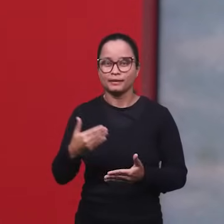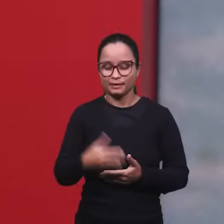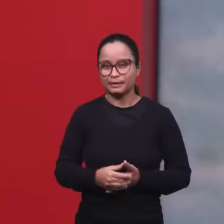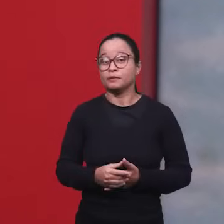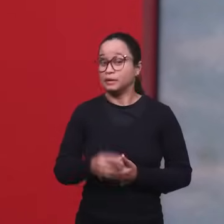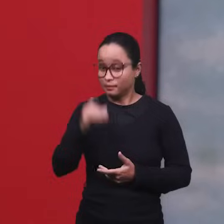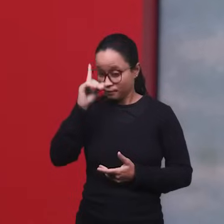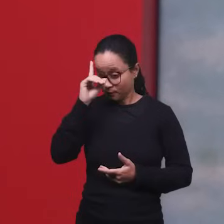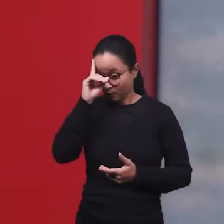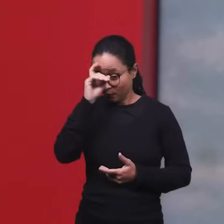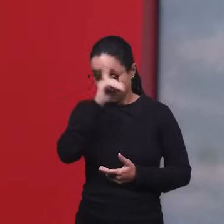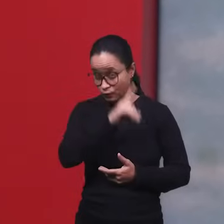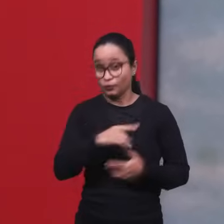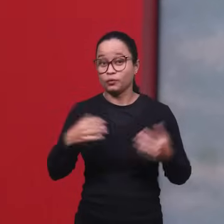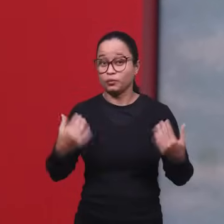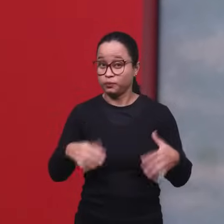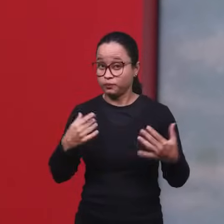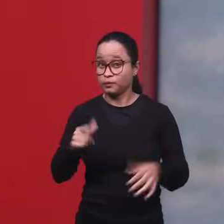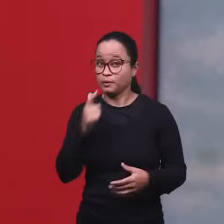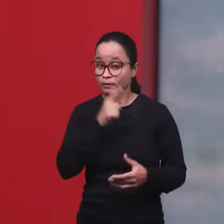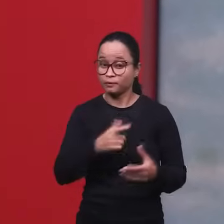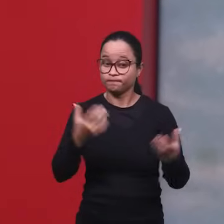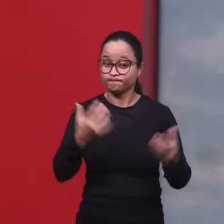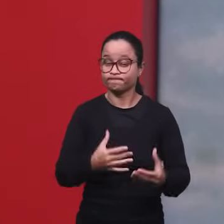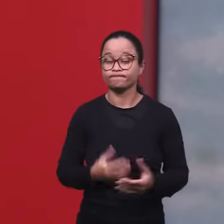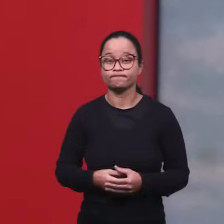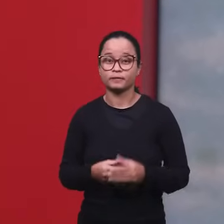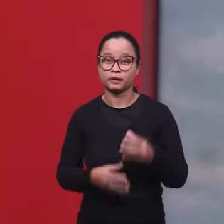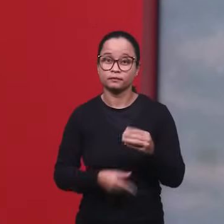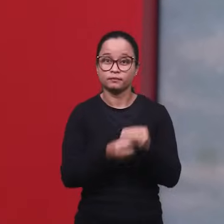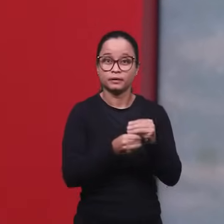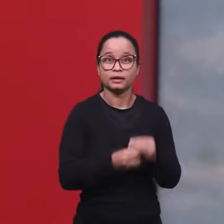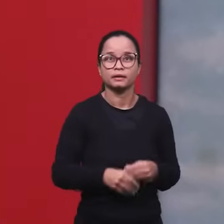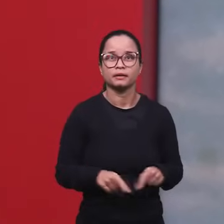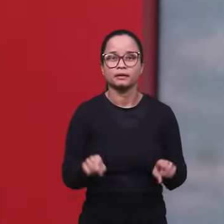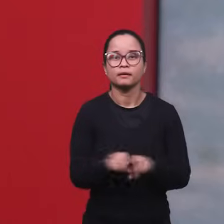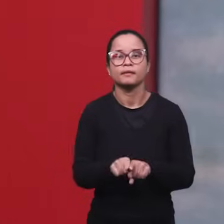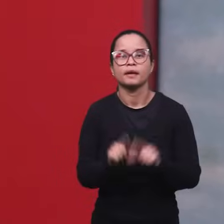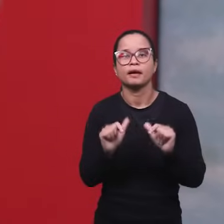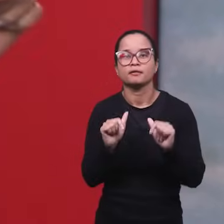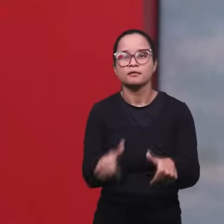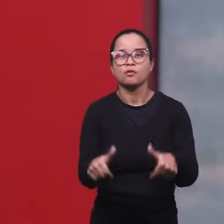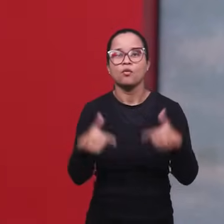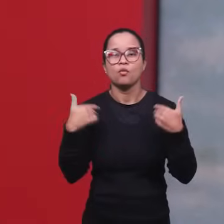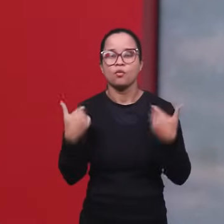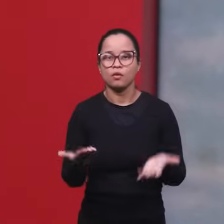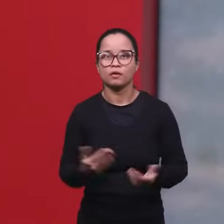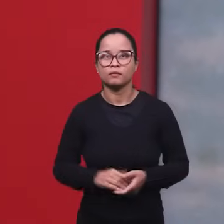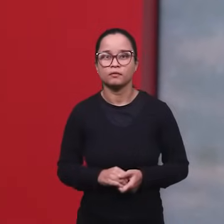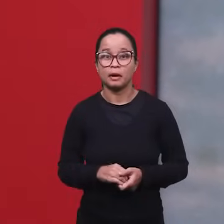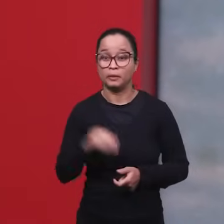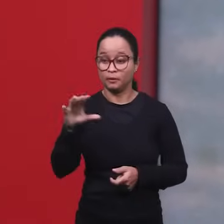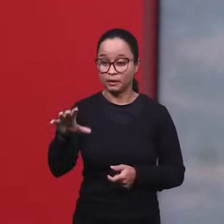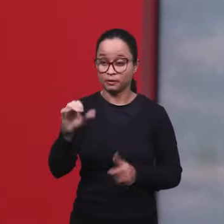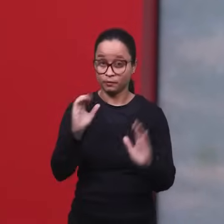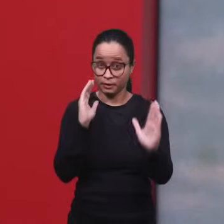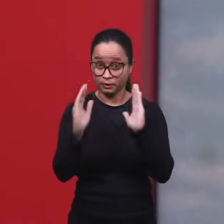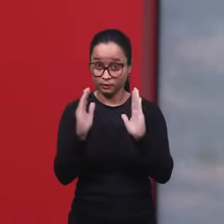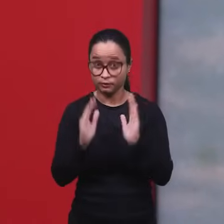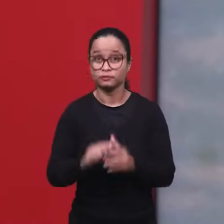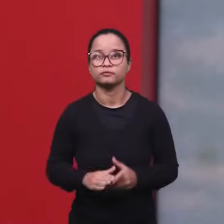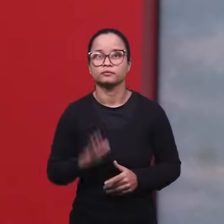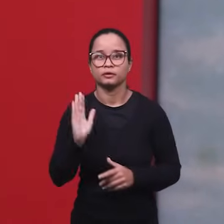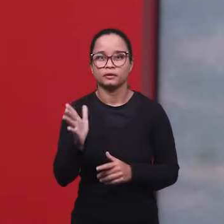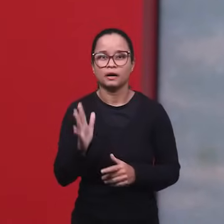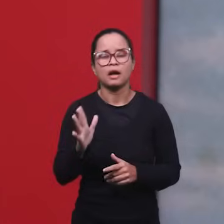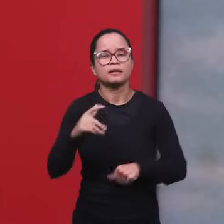sabe que é uma jornada Uhum. que não é tão fácil, e ele contribuiu. E aí, o que ele faz com isso? Ele pode levar, pode pegar o tempo dele, que ele contribuiu aqui.